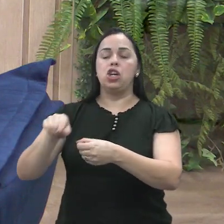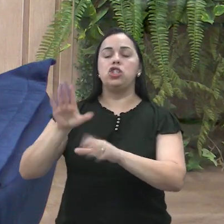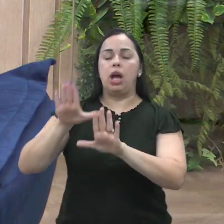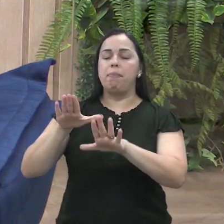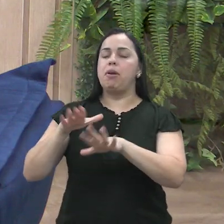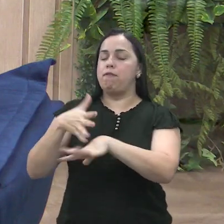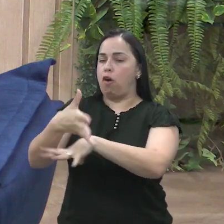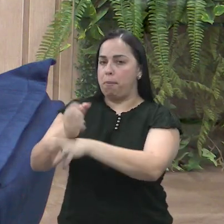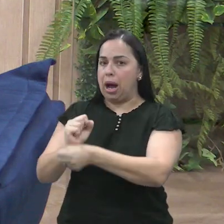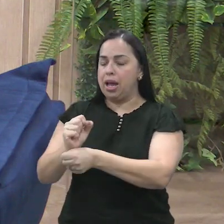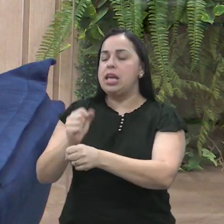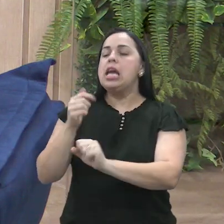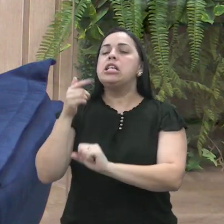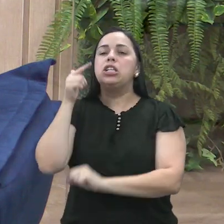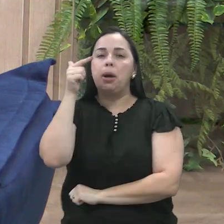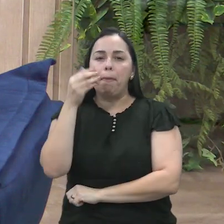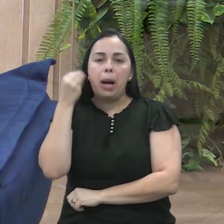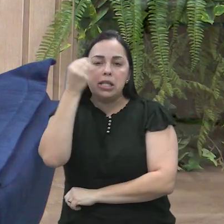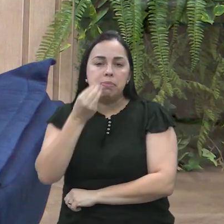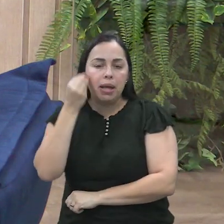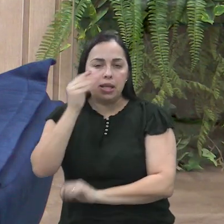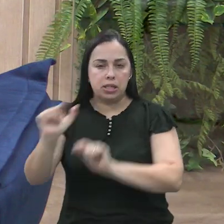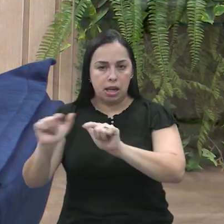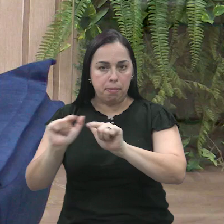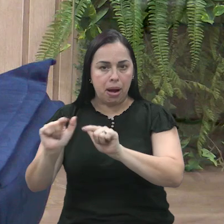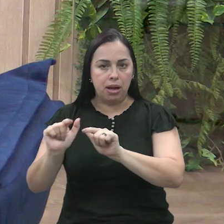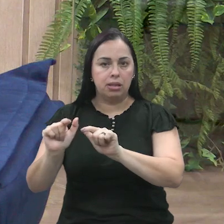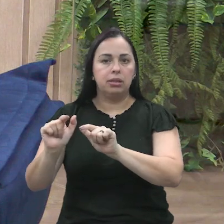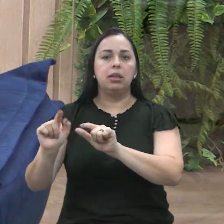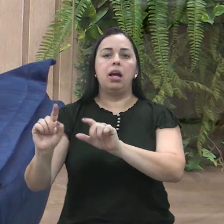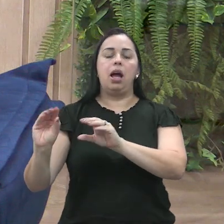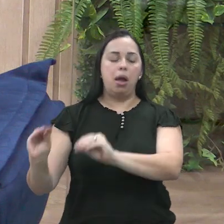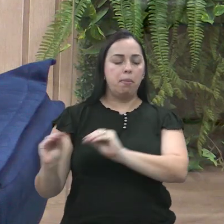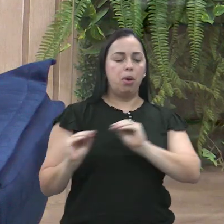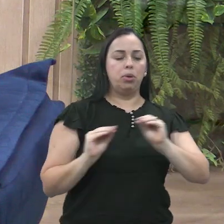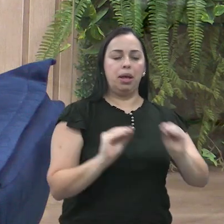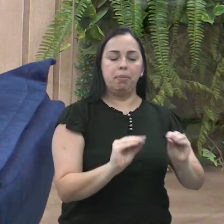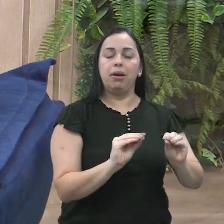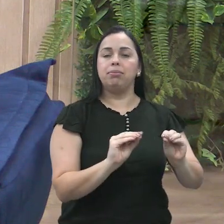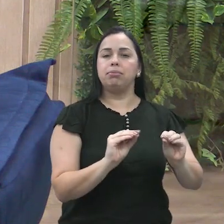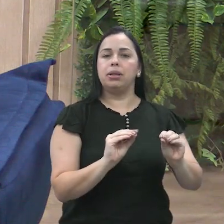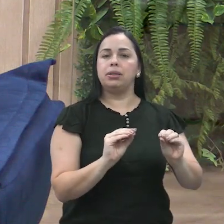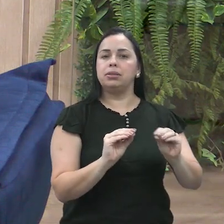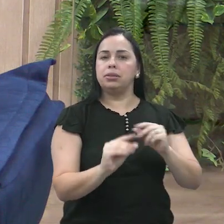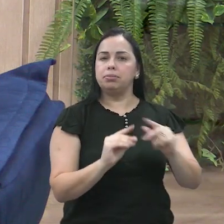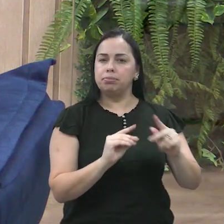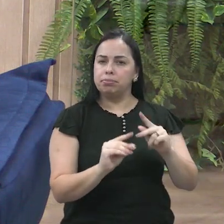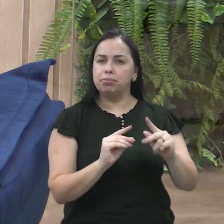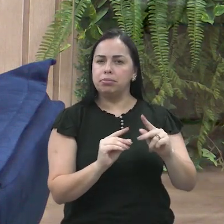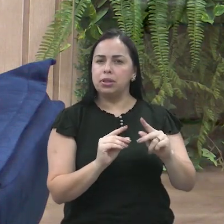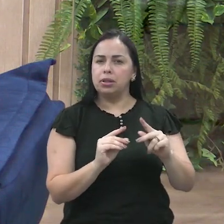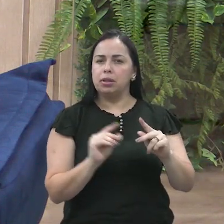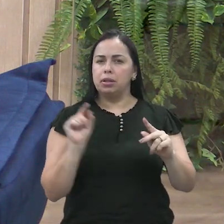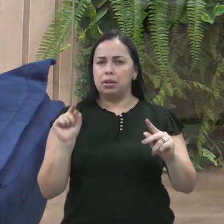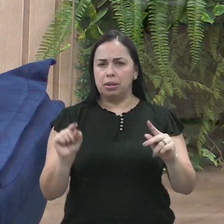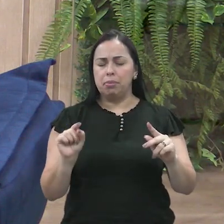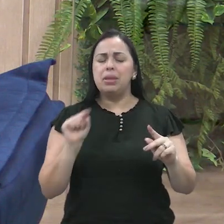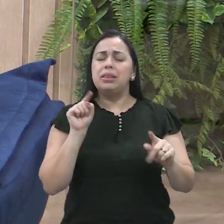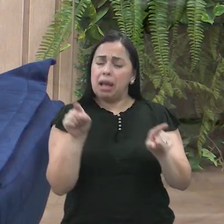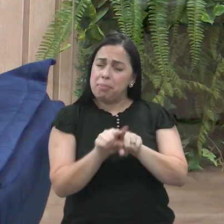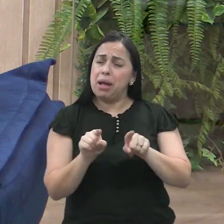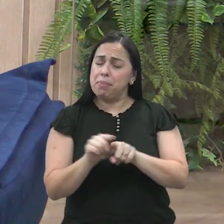isso em Juiz de Fora, Minas Gerais, cidade onde eu me formei em comunicação, e trouxe já uma